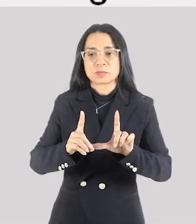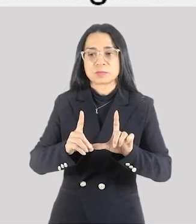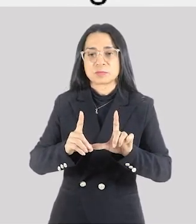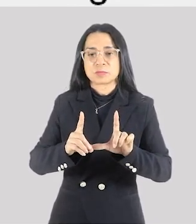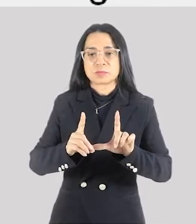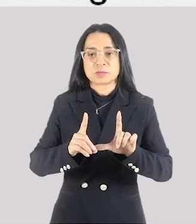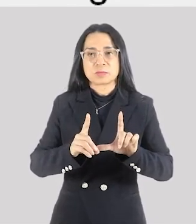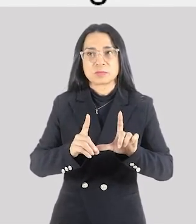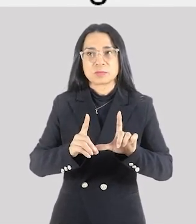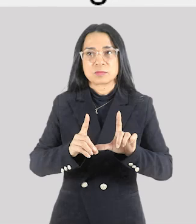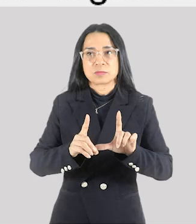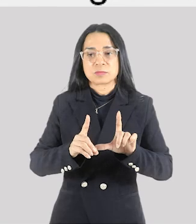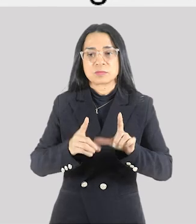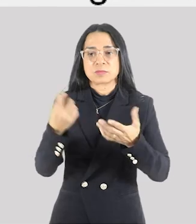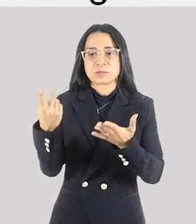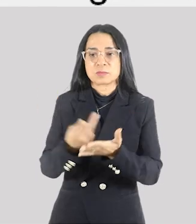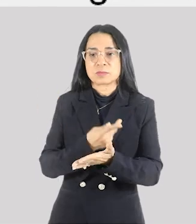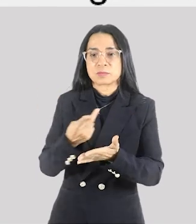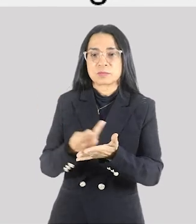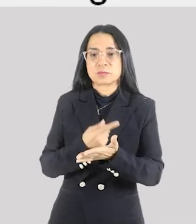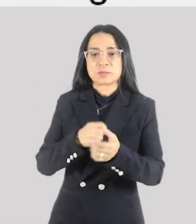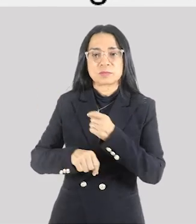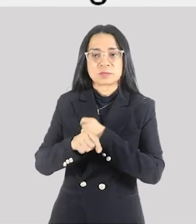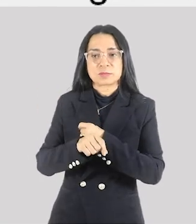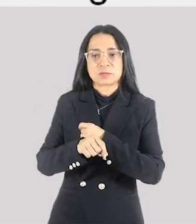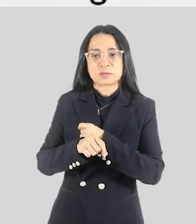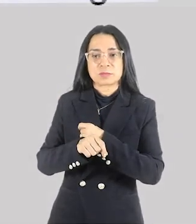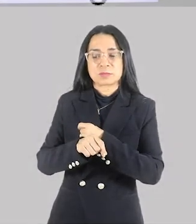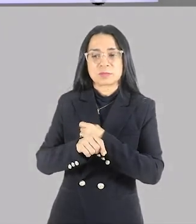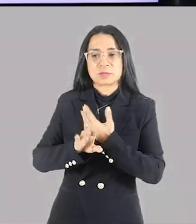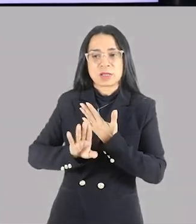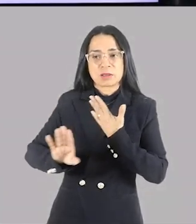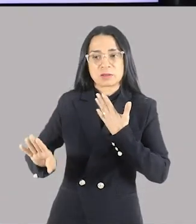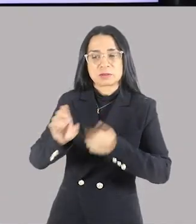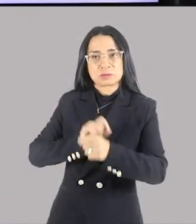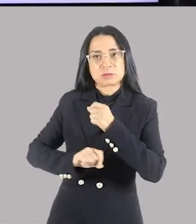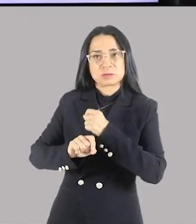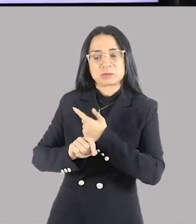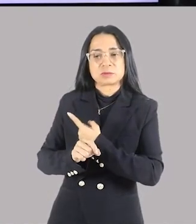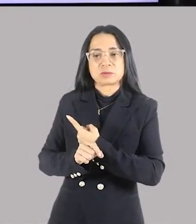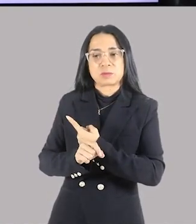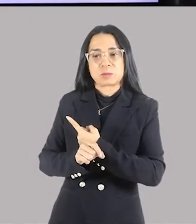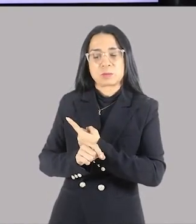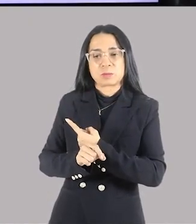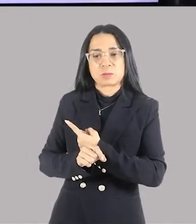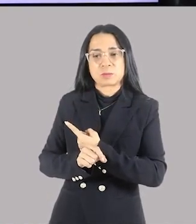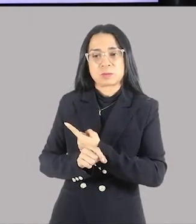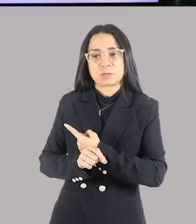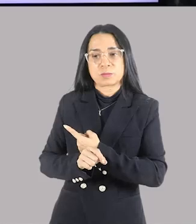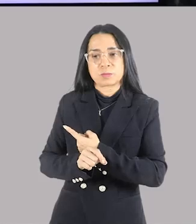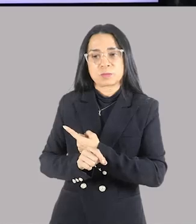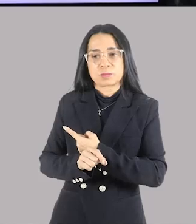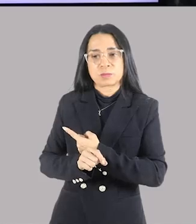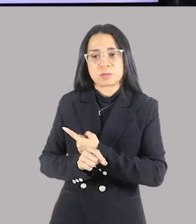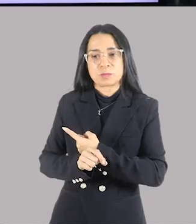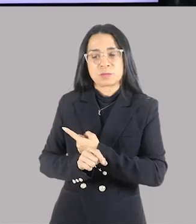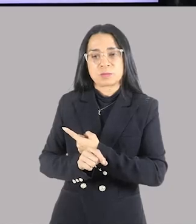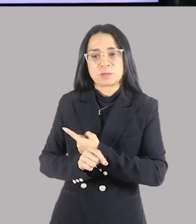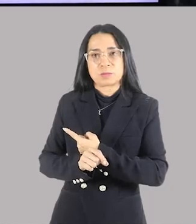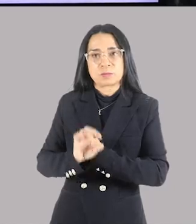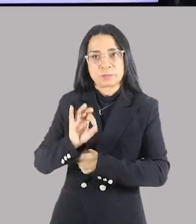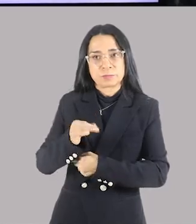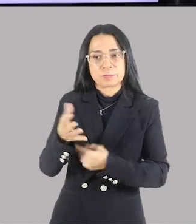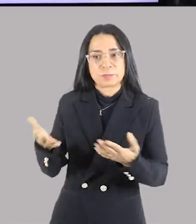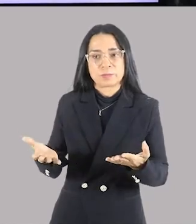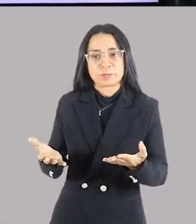de uma mesma pessoa, incorreto. É a desconcentração que é a distribuição interna de atividades dentro de uma mesma pessoa,